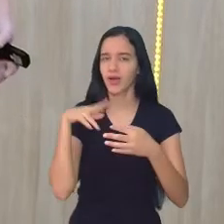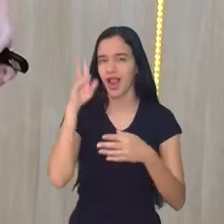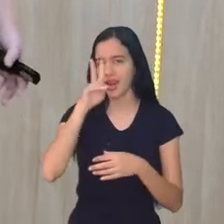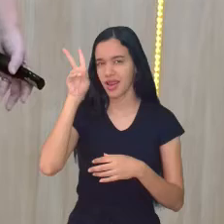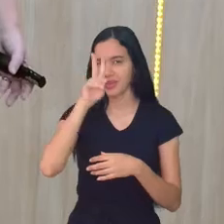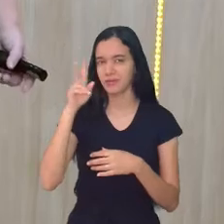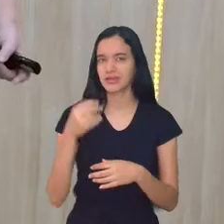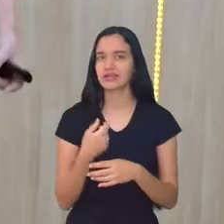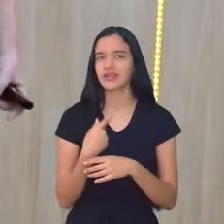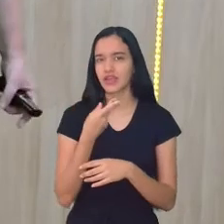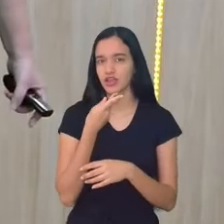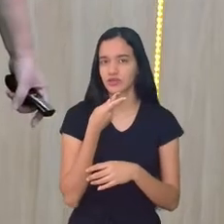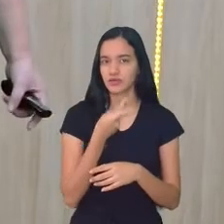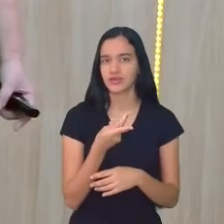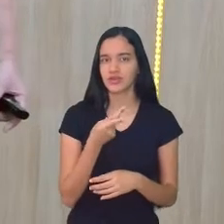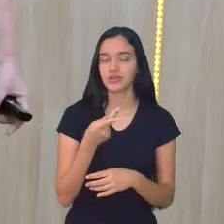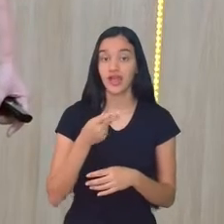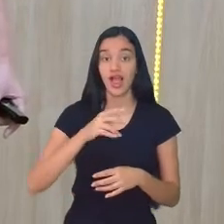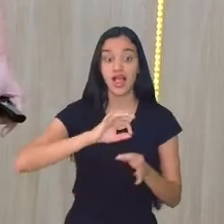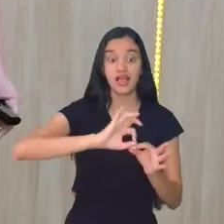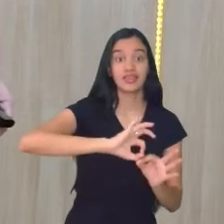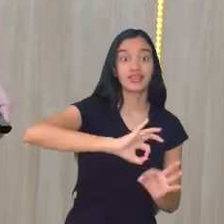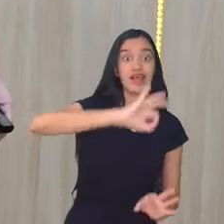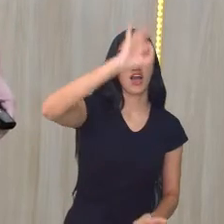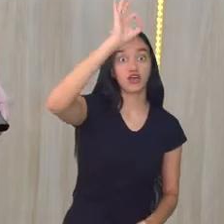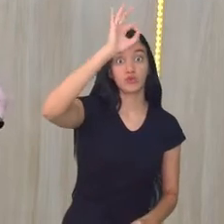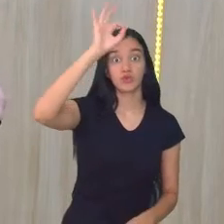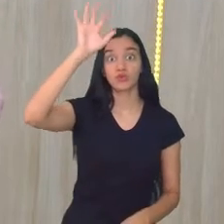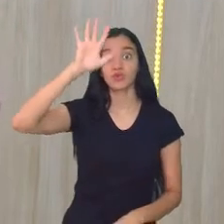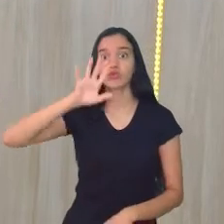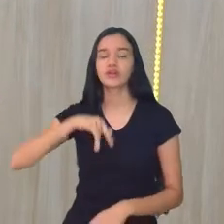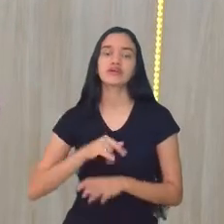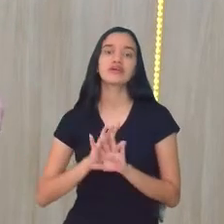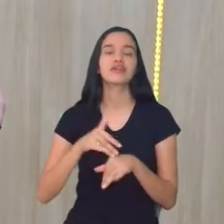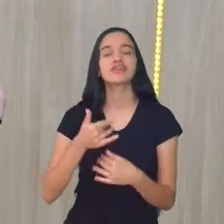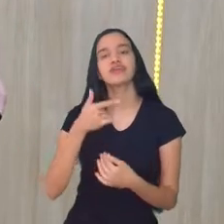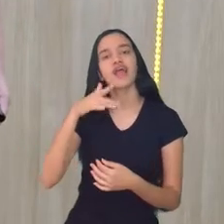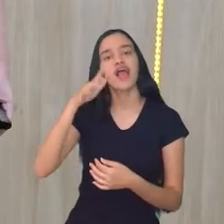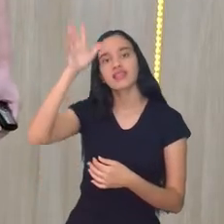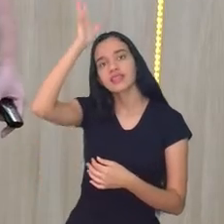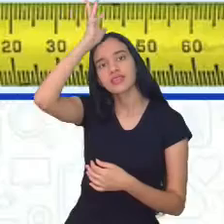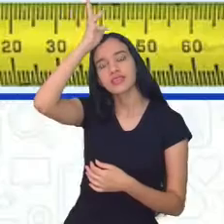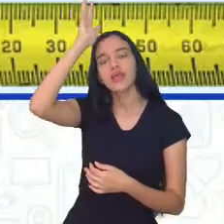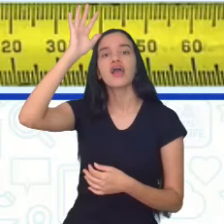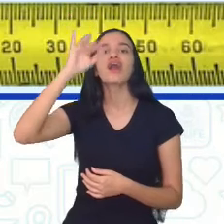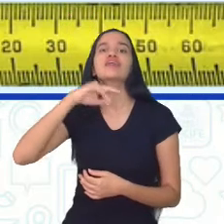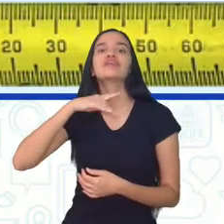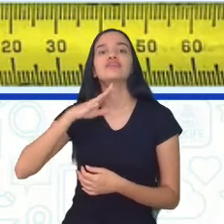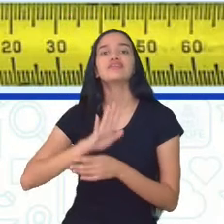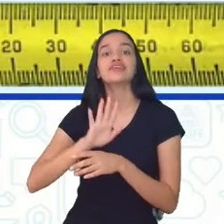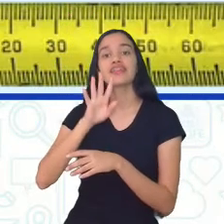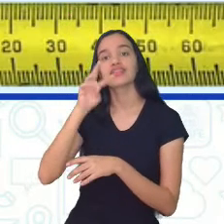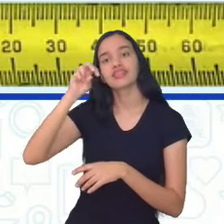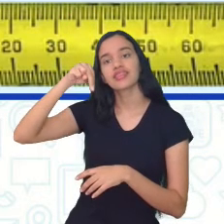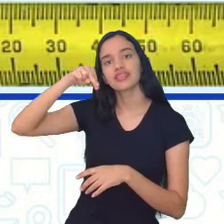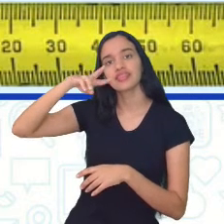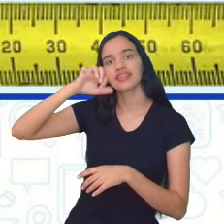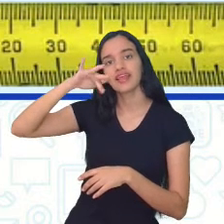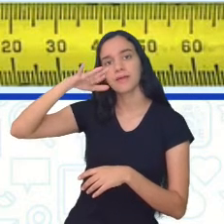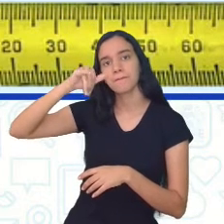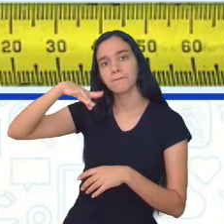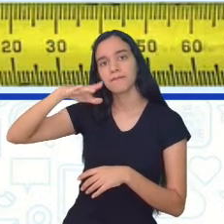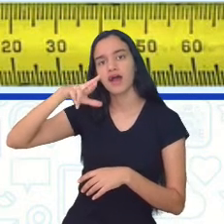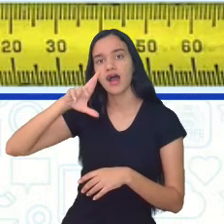que eu falei, quando eu falei da altura de Neymar, que era 1,75 m, por isto eu